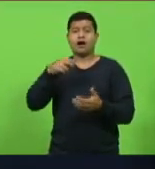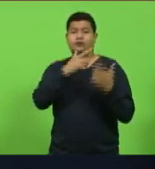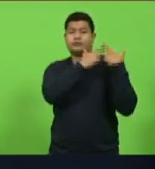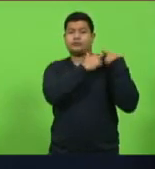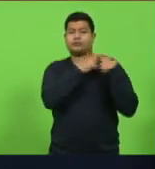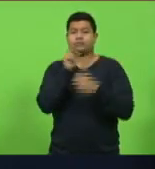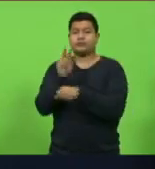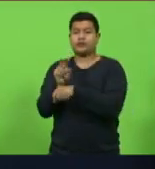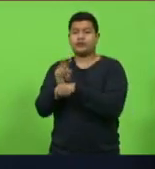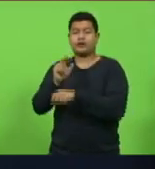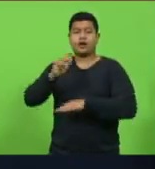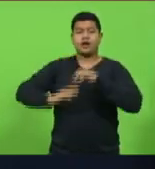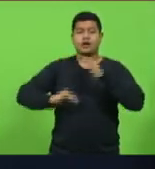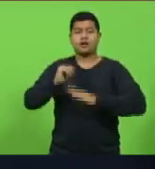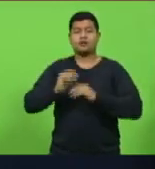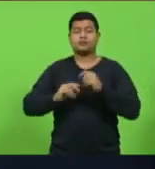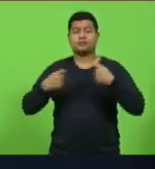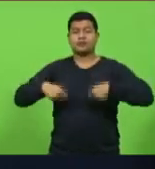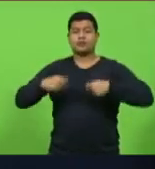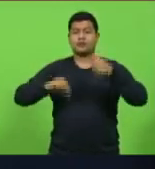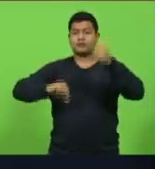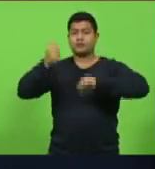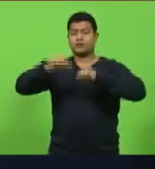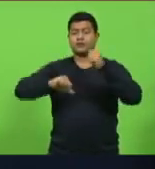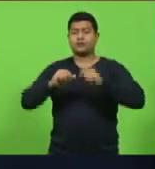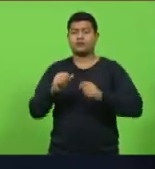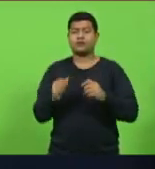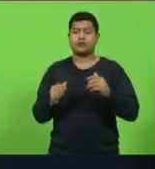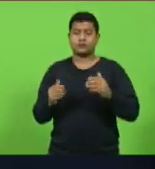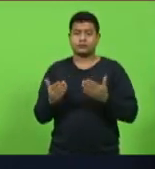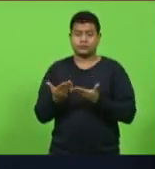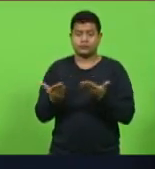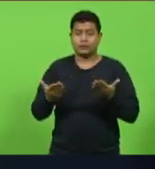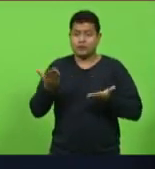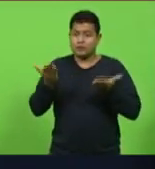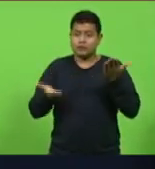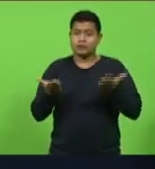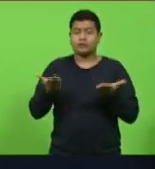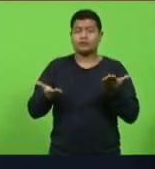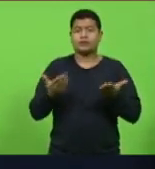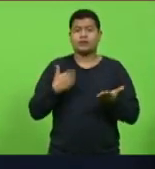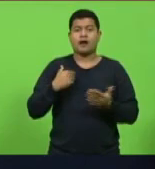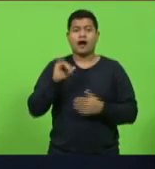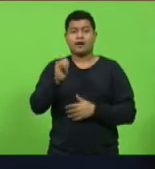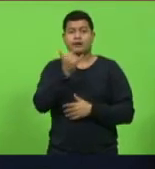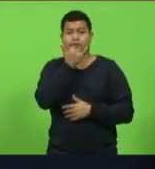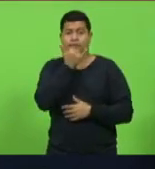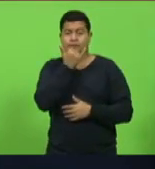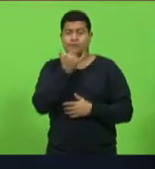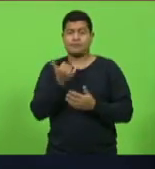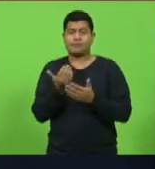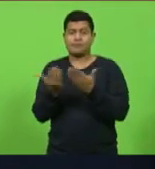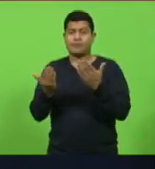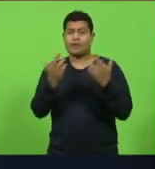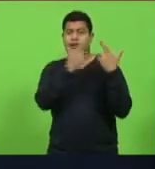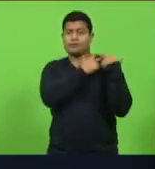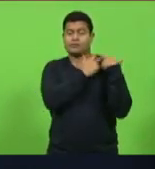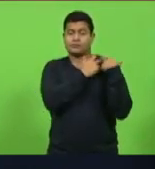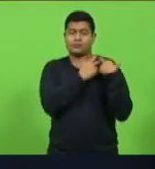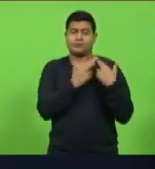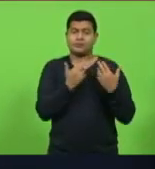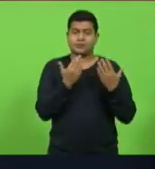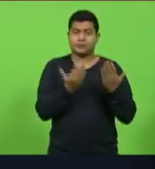deve ser avaliado nos limites da razoabilidade não podendo servir de justificativa para a responsabilização